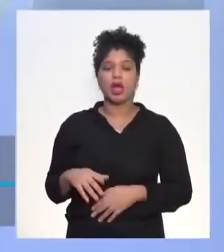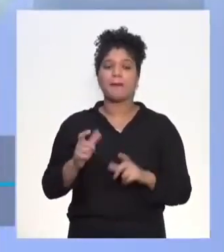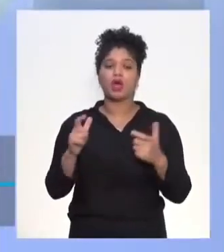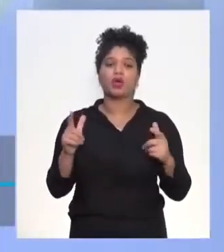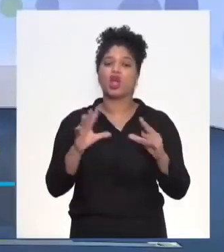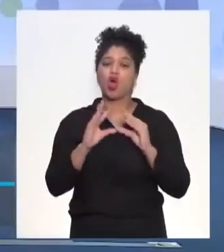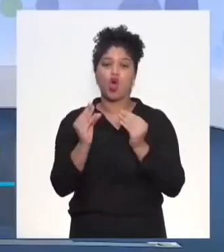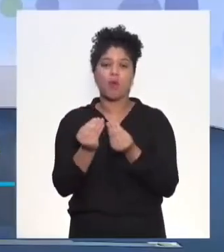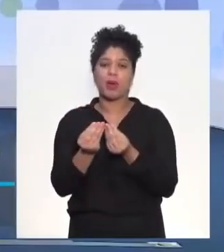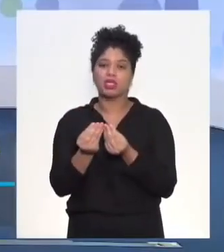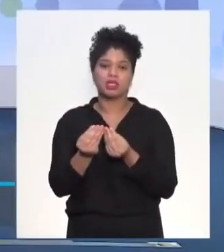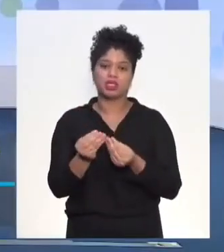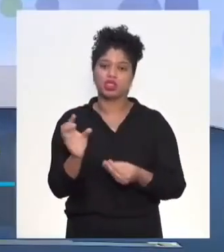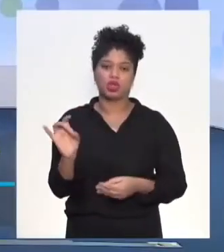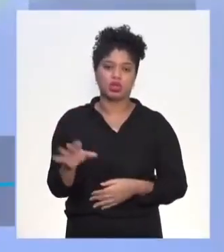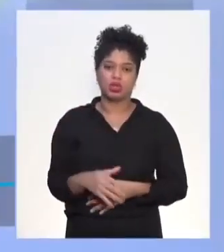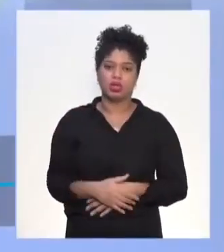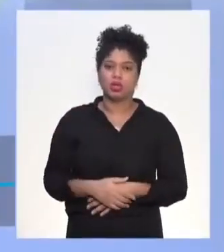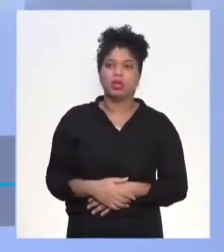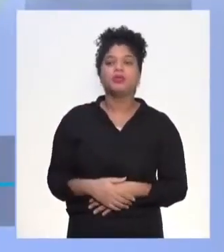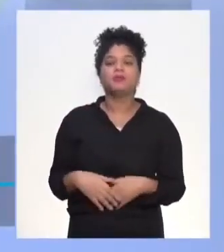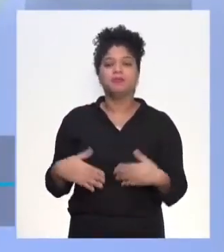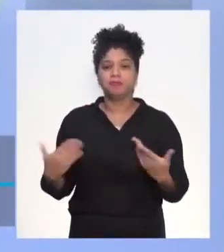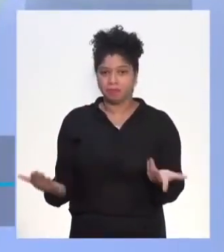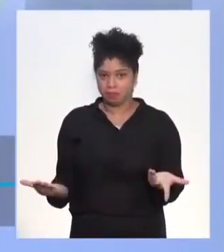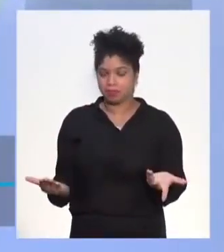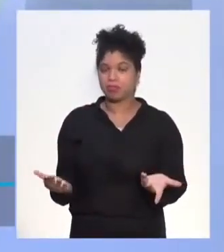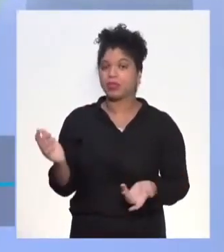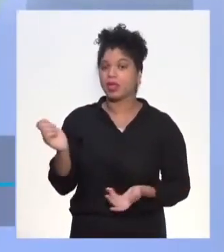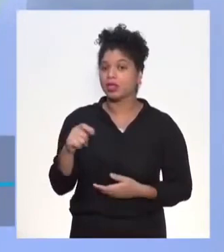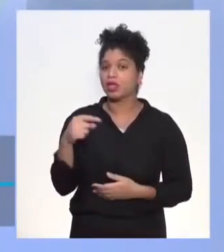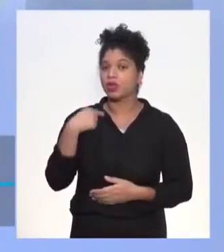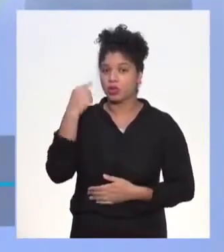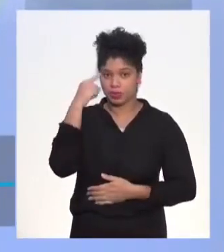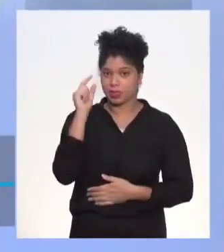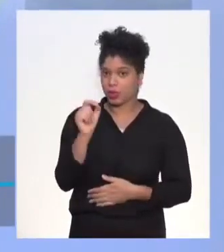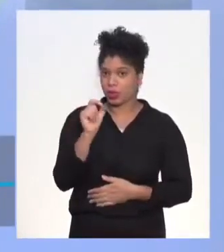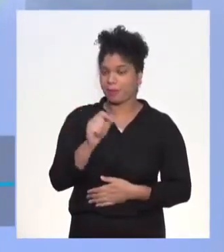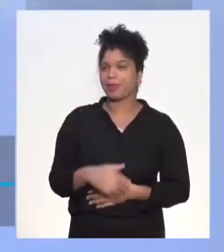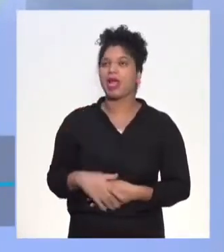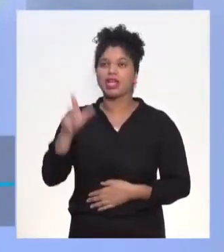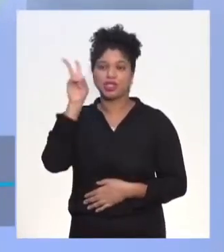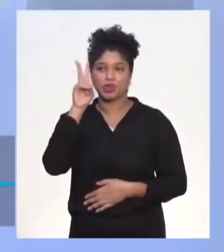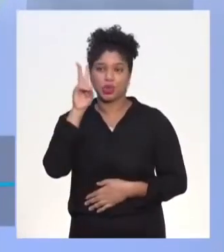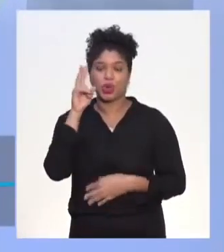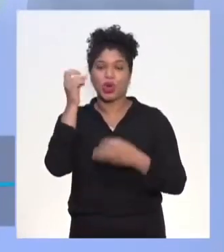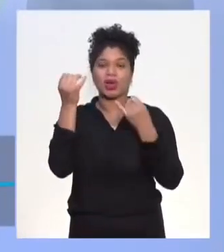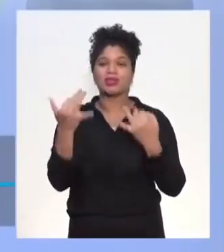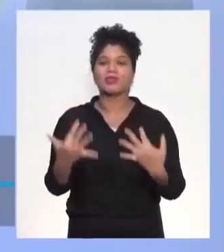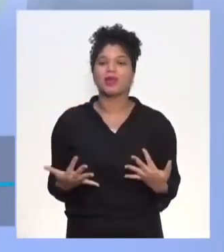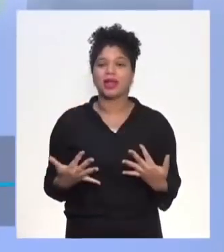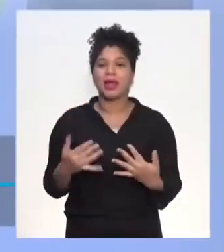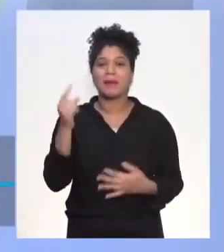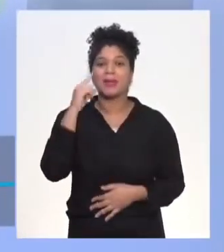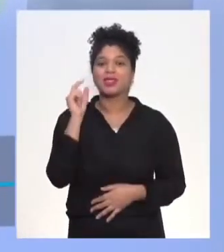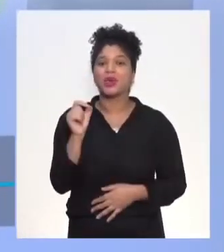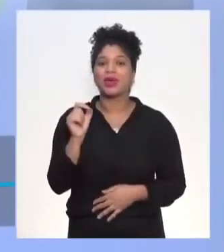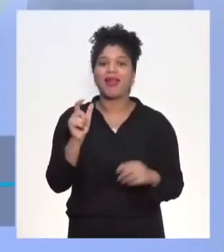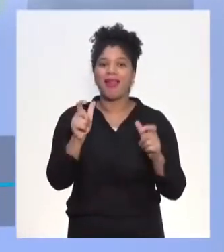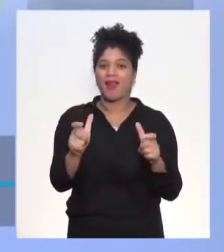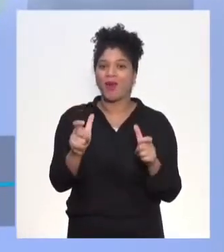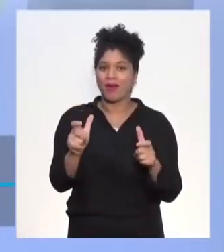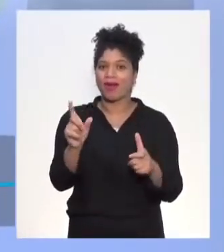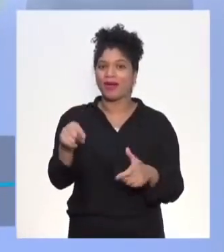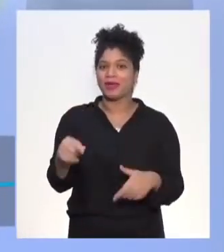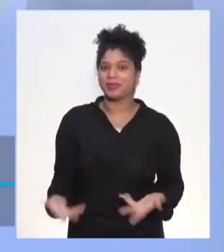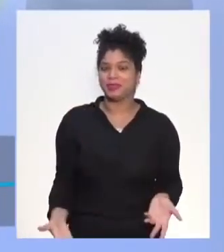acho que seria o outro, terror. né? Romance. A ideia é pensar o seguinte. Quando a gente vai contar uma história, a gente pensa no lugar,